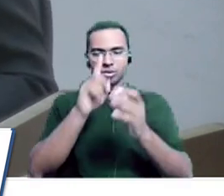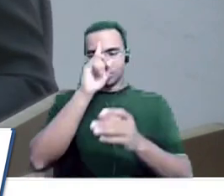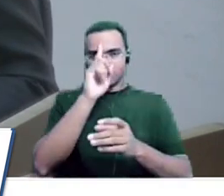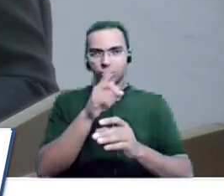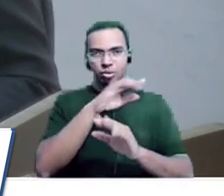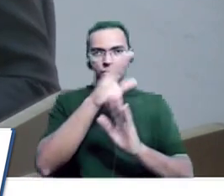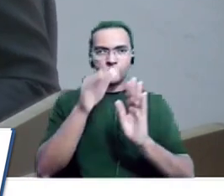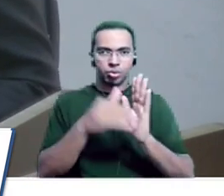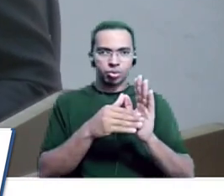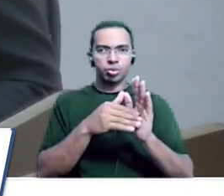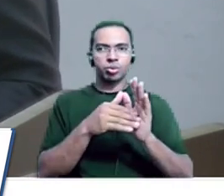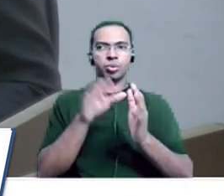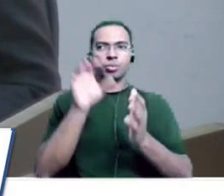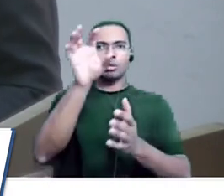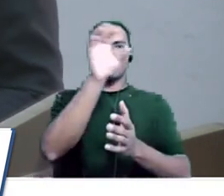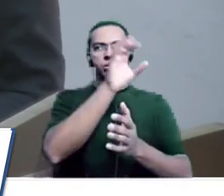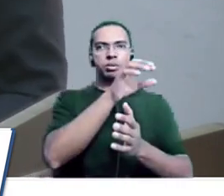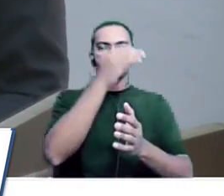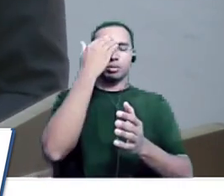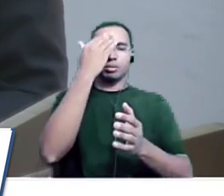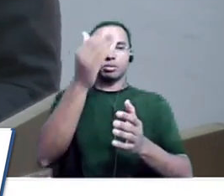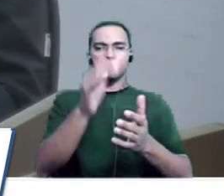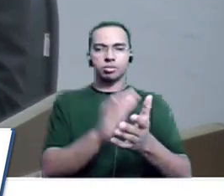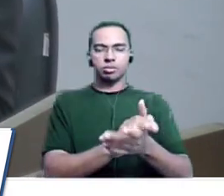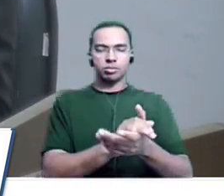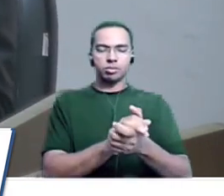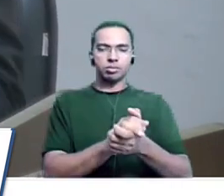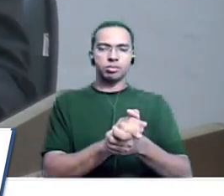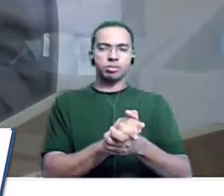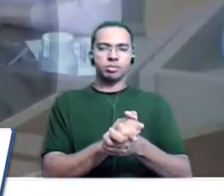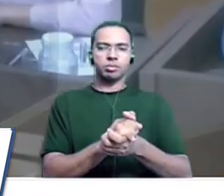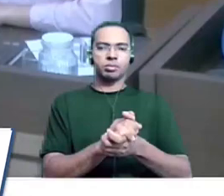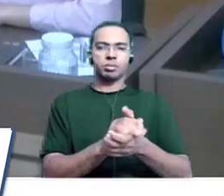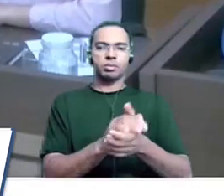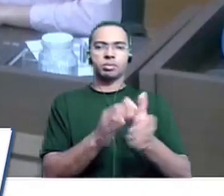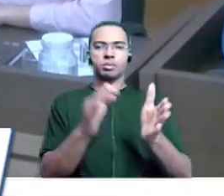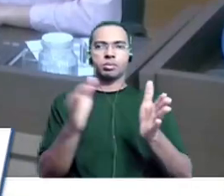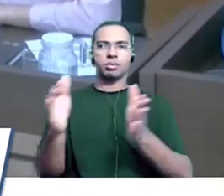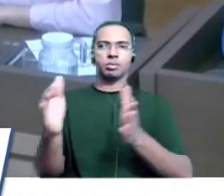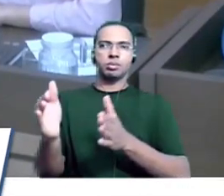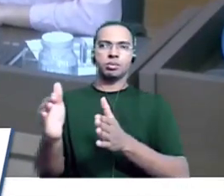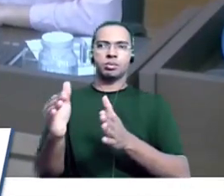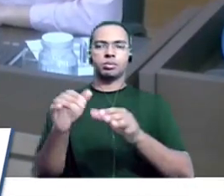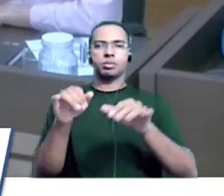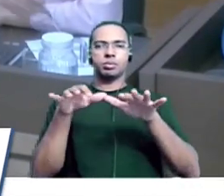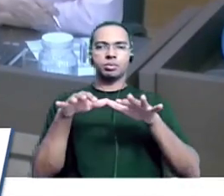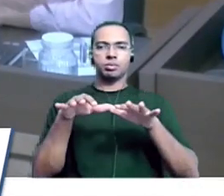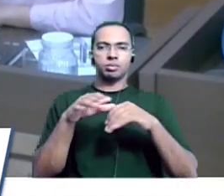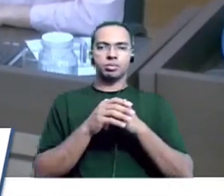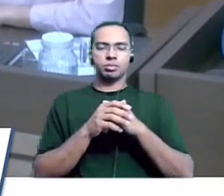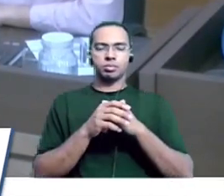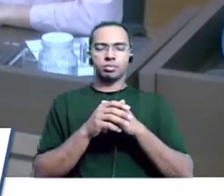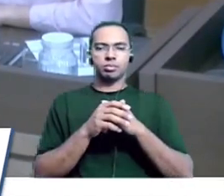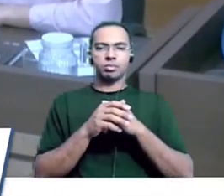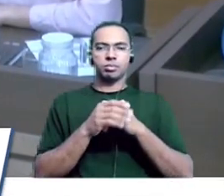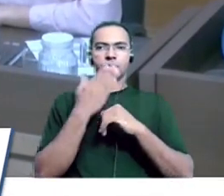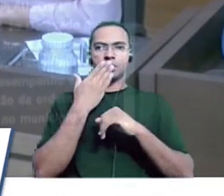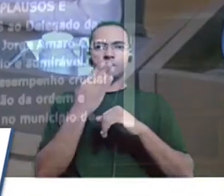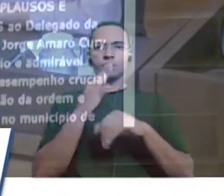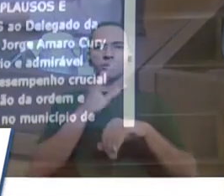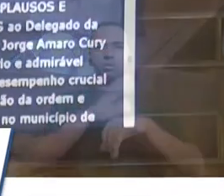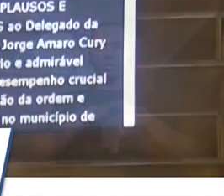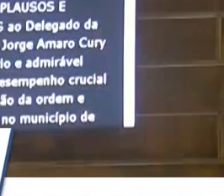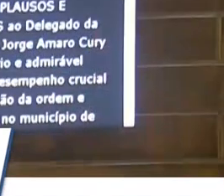essas seccionais. Obrigado, presidente. Continuo com a palavra o plenário. Solicito até que coloque em votação.